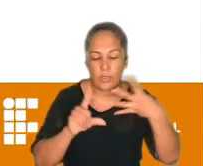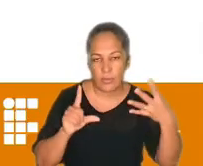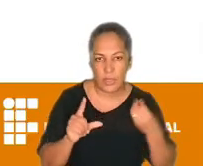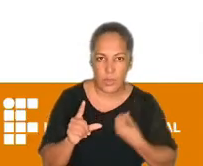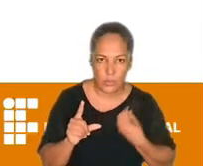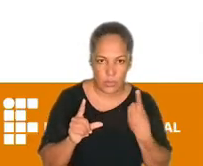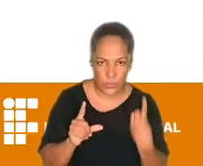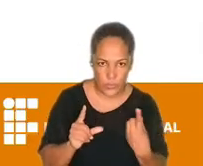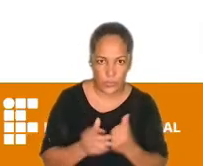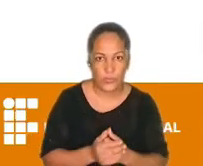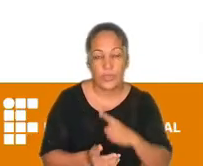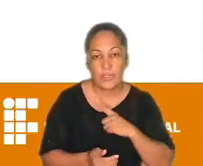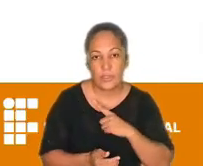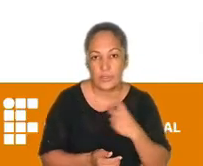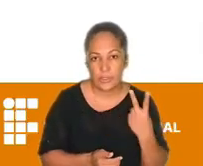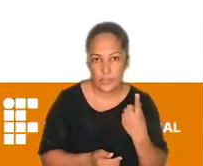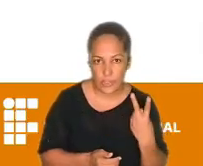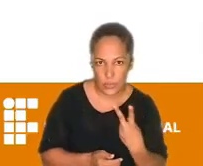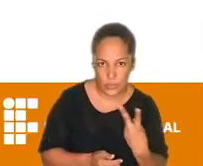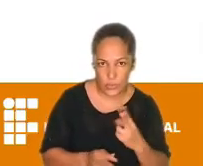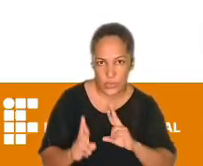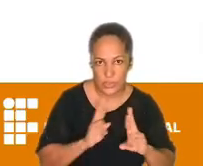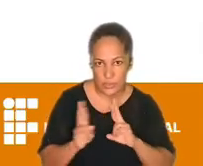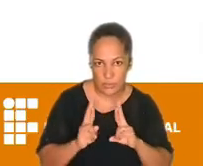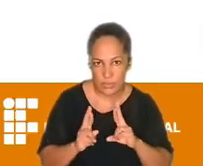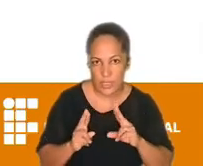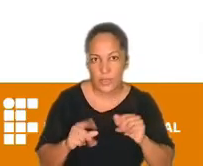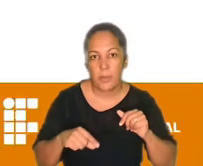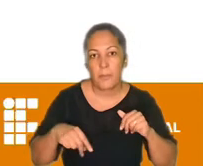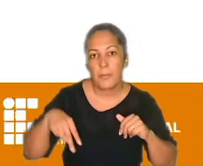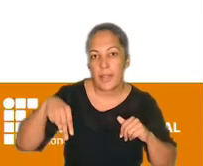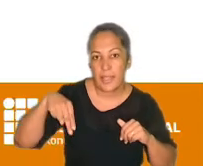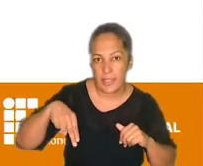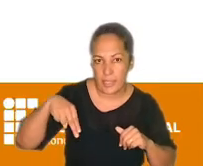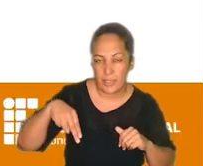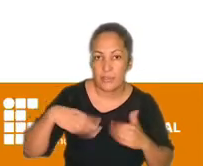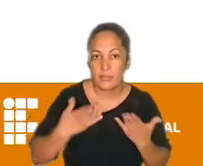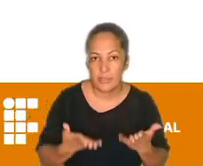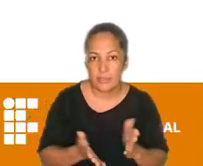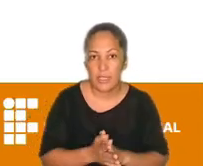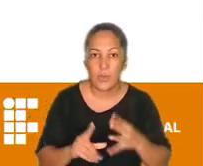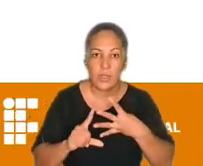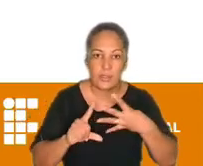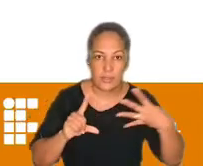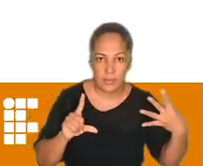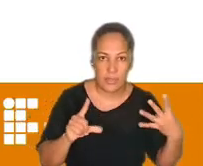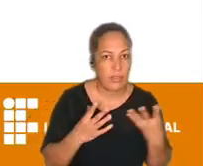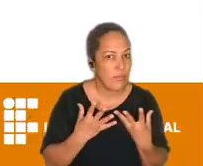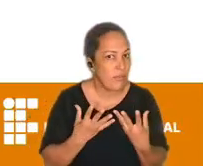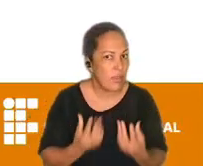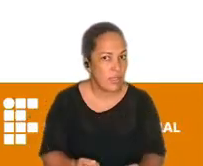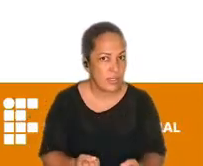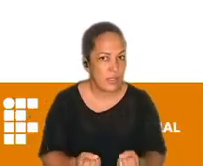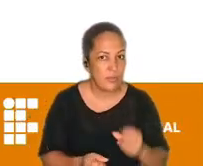nós temos os dois relacionamentos, relacionamento 1 para n, como eu falei. Então, a tabela que vai receber a